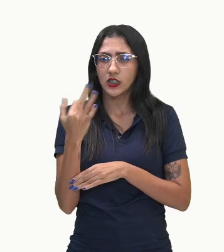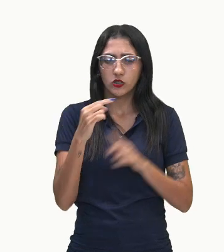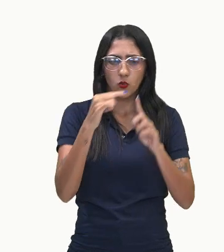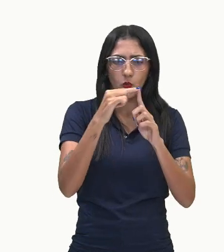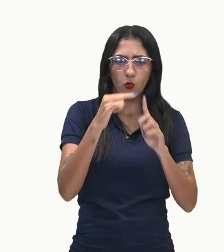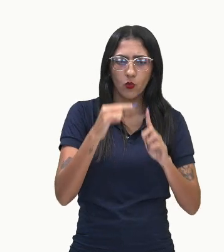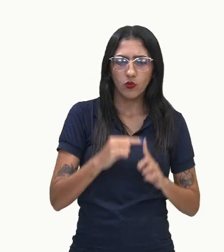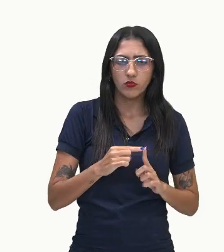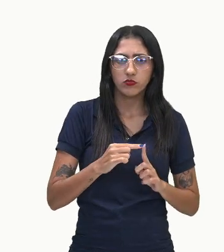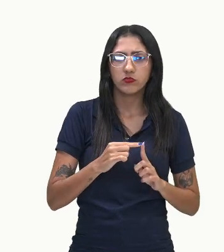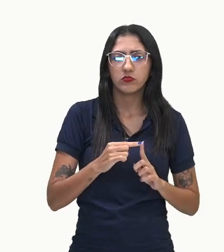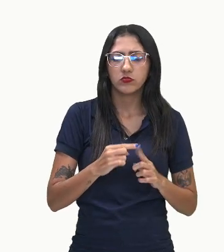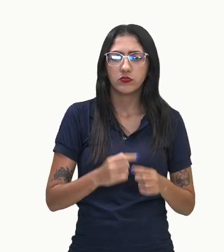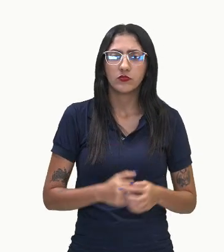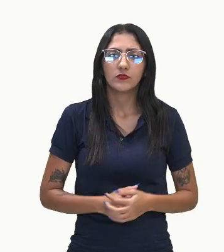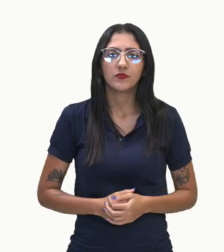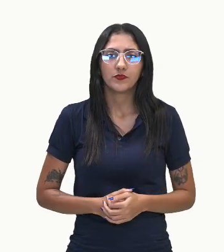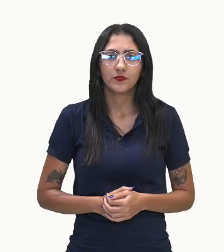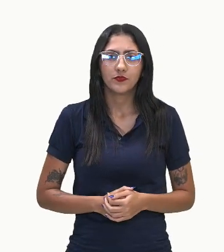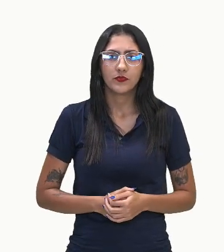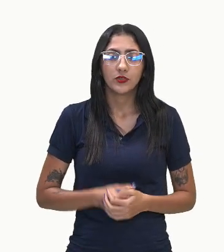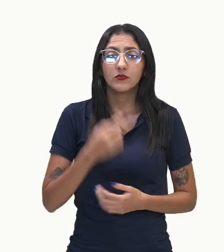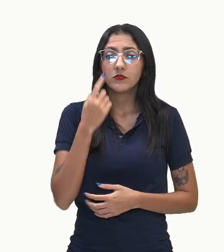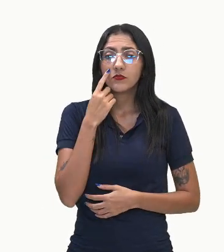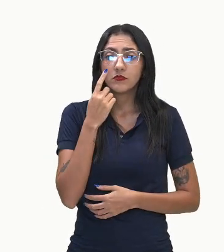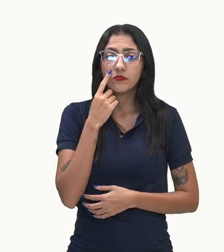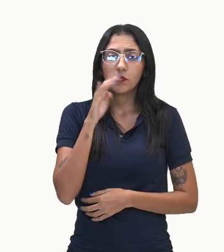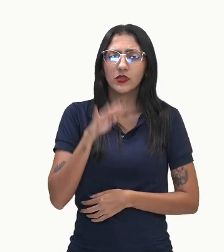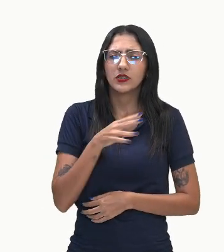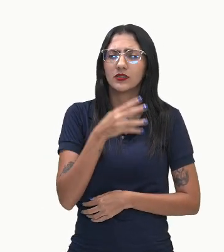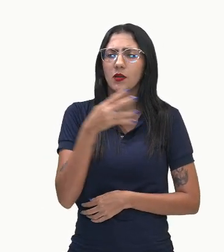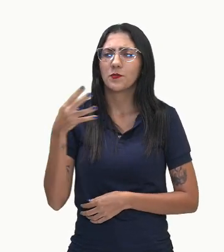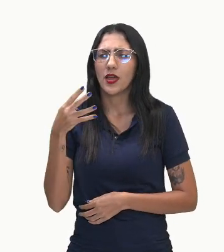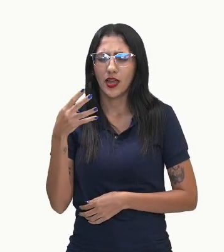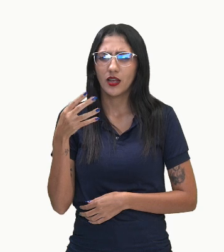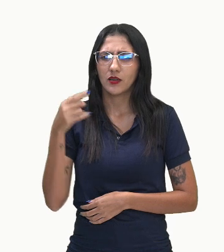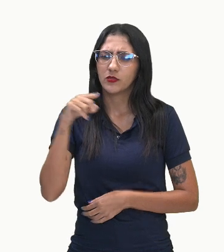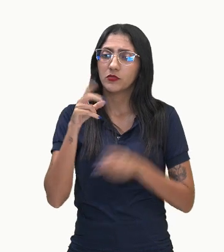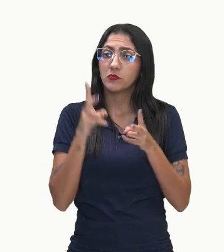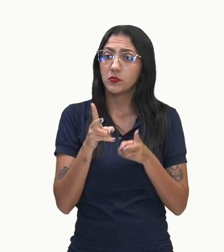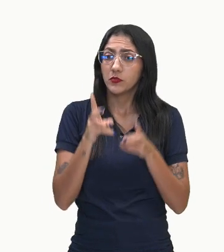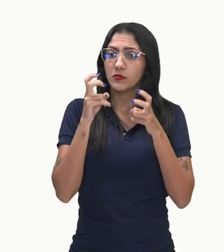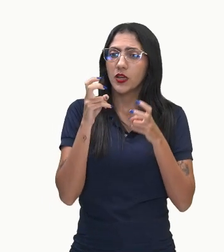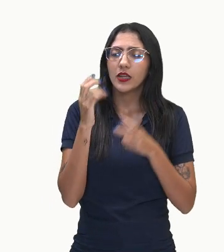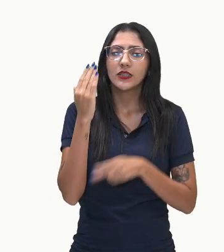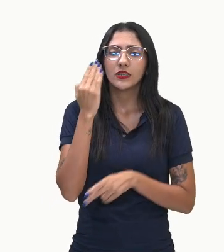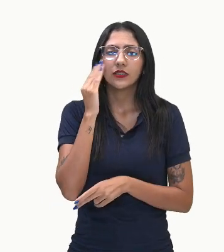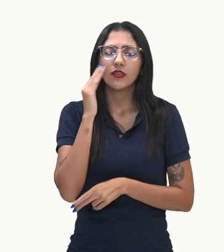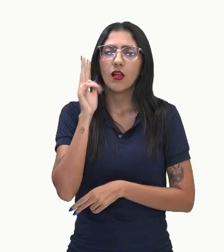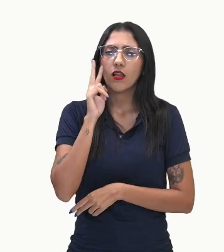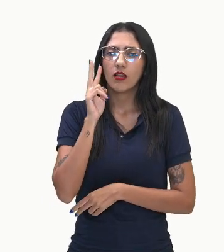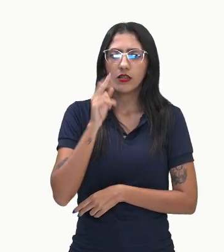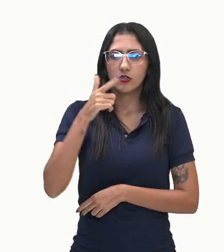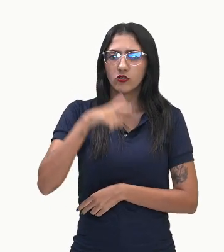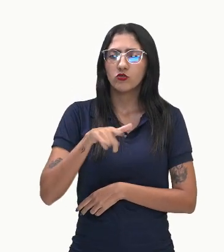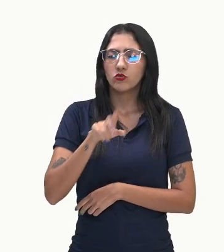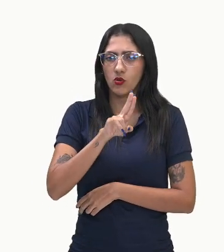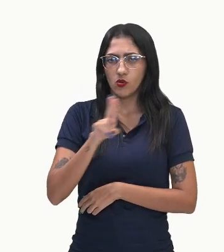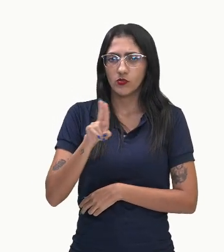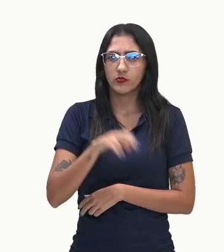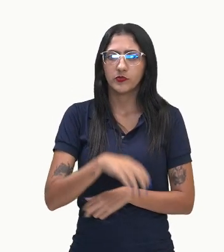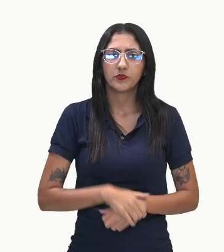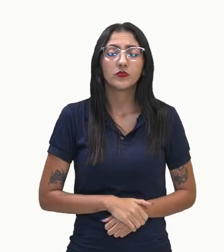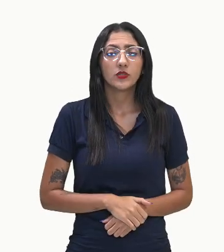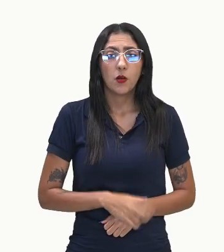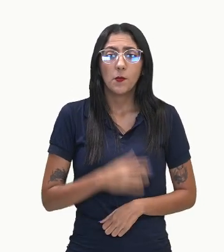apresentam. Vamos ver aqui uma tabelinha para organizar os nomes, né? Então, para que eu tenha um